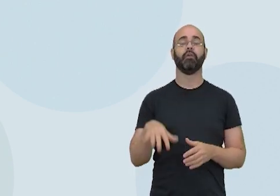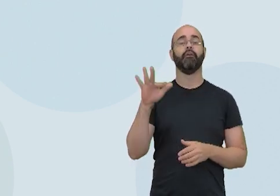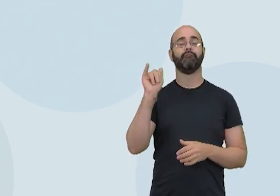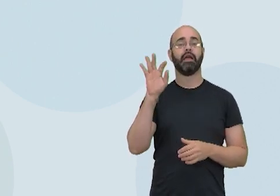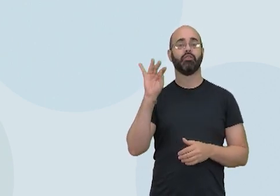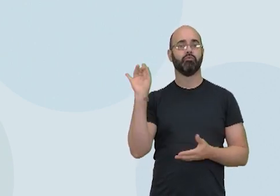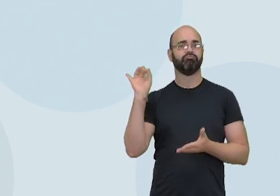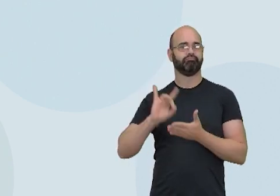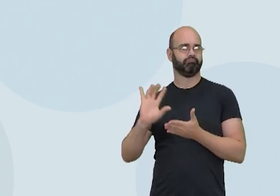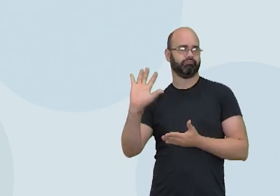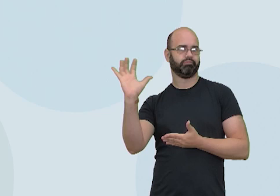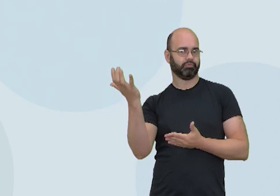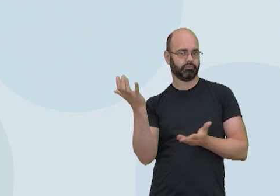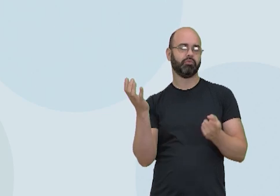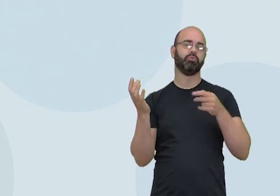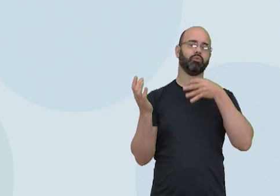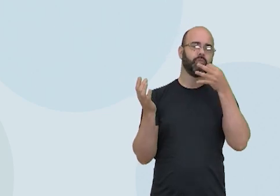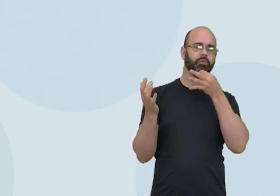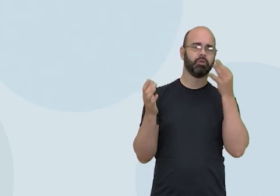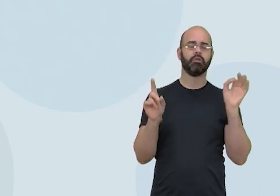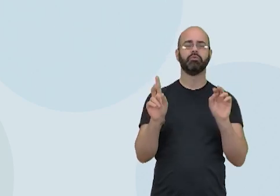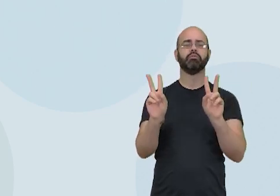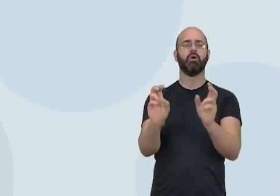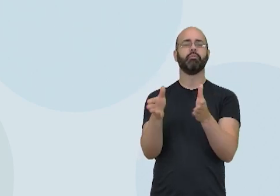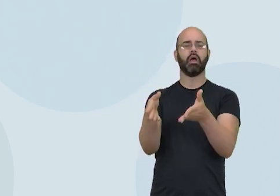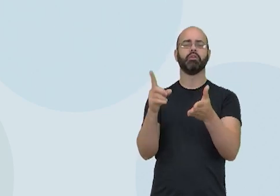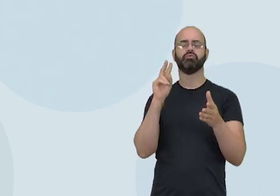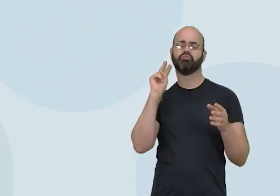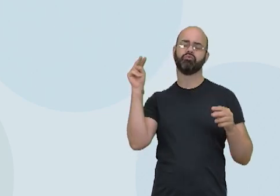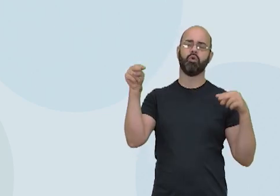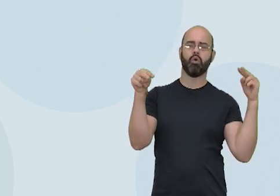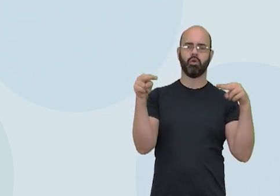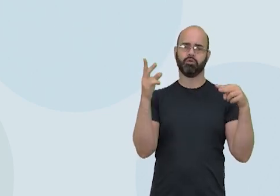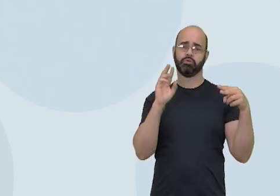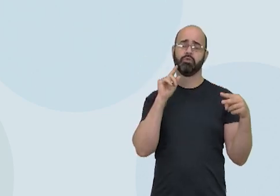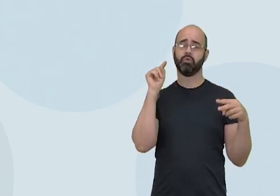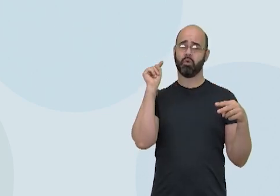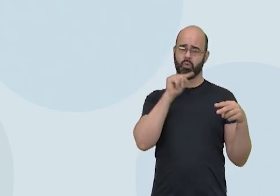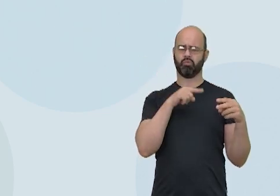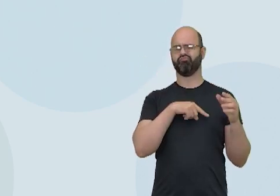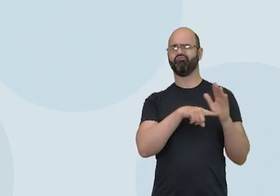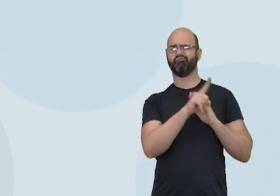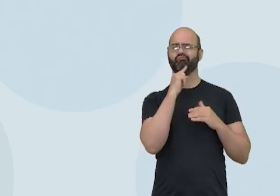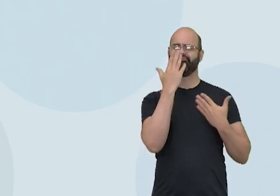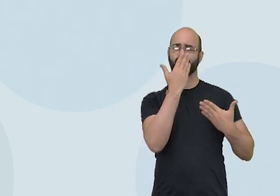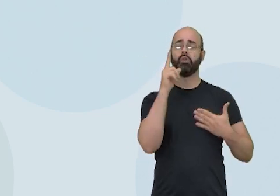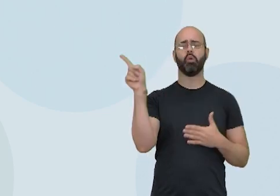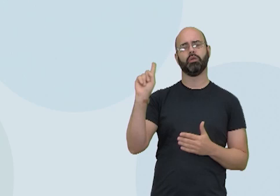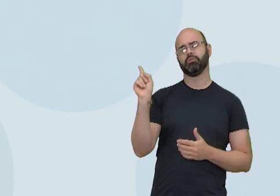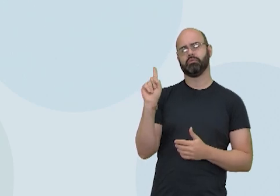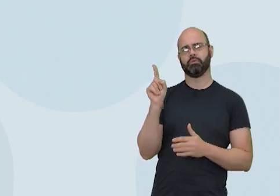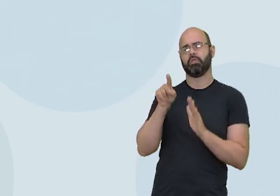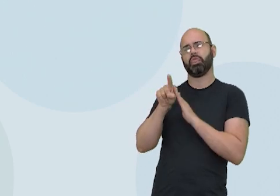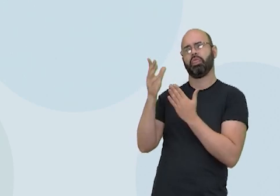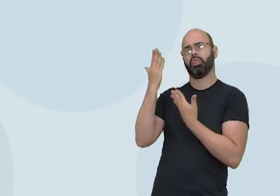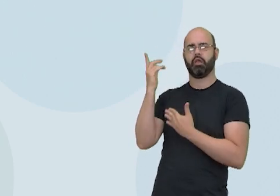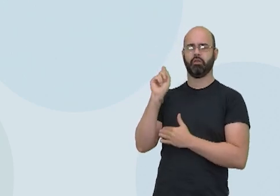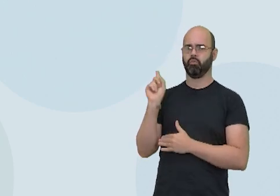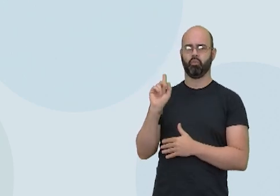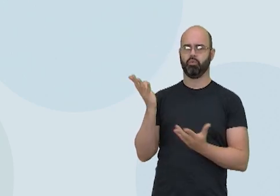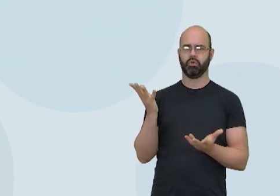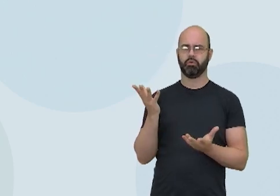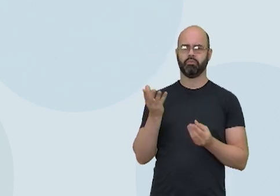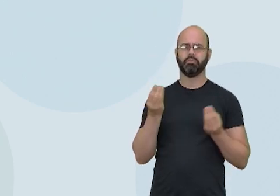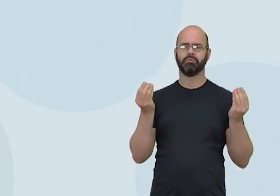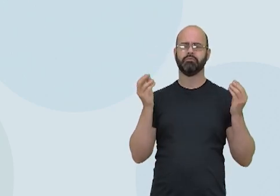uma ideia sobre determinado assunto. Porém, um pode ser questionado e o outro não. Explique a diferença